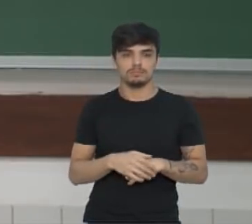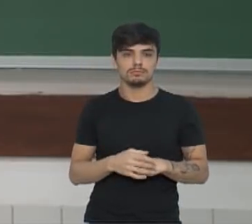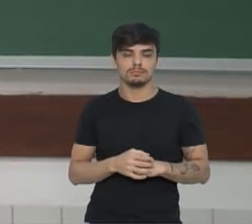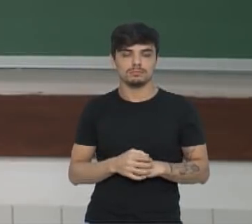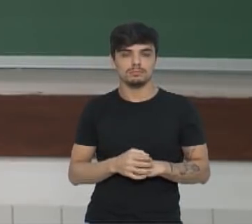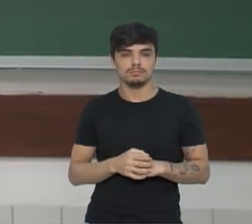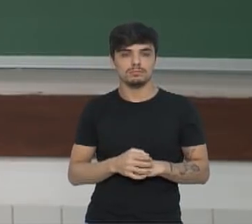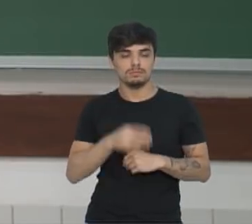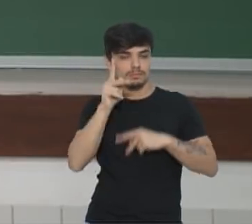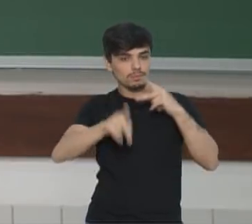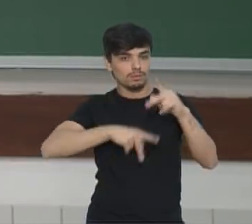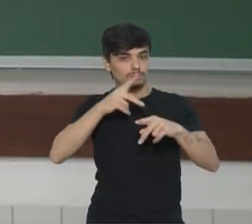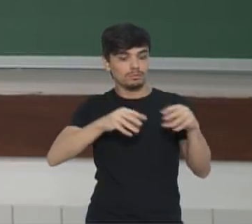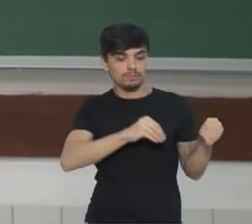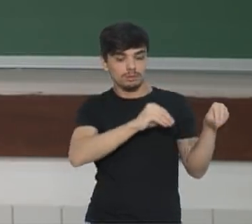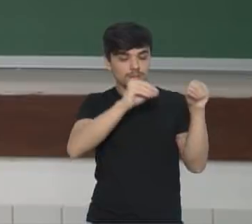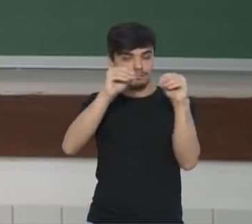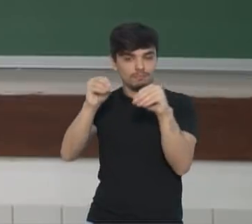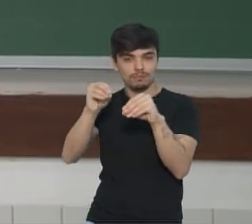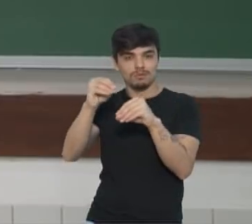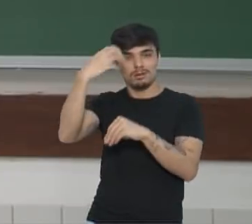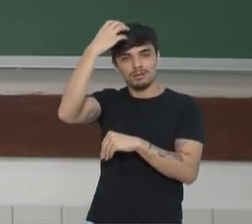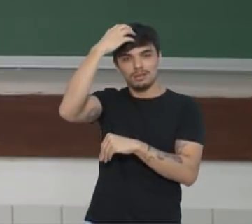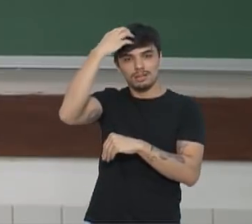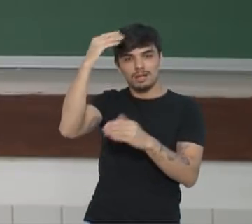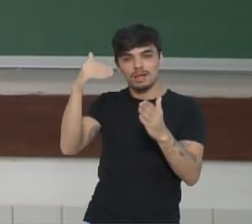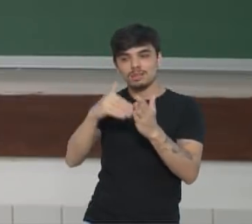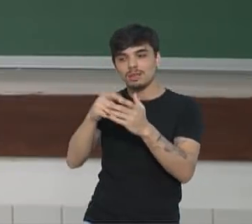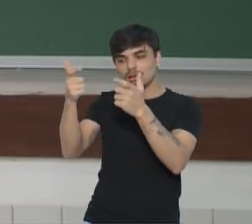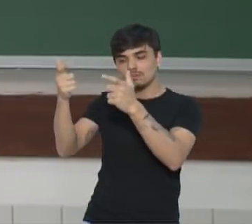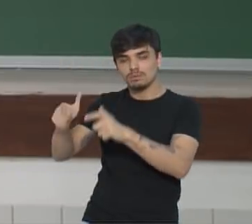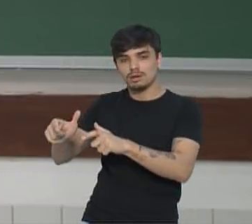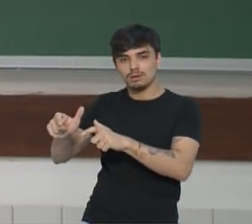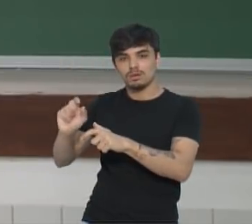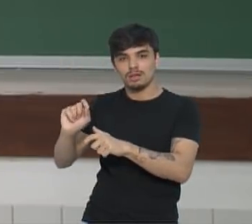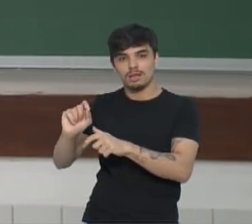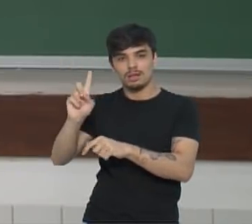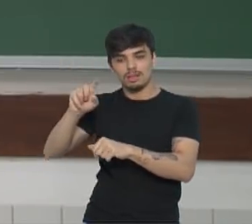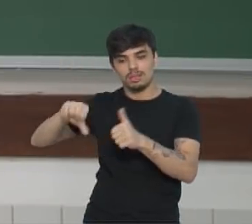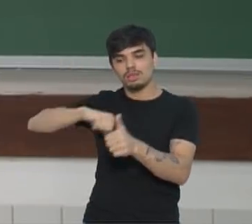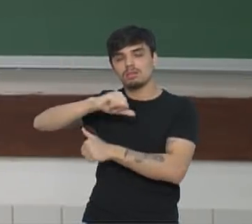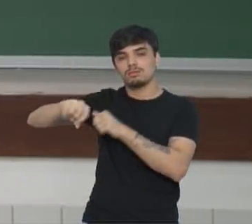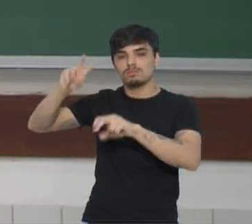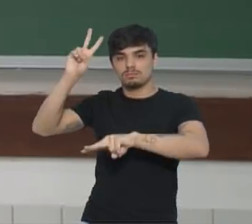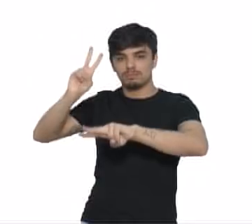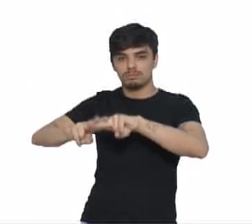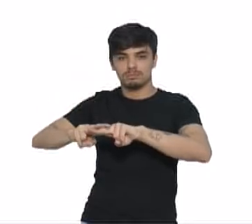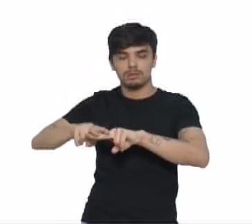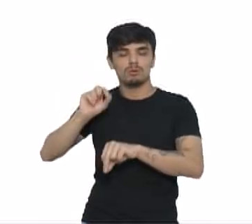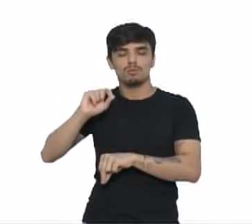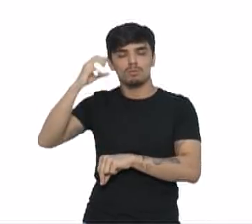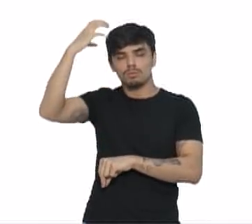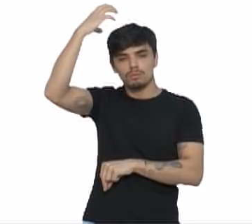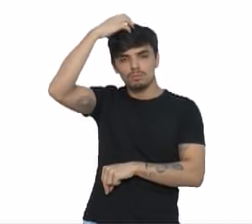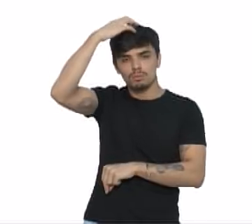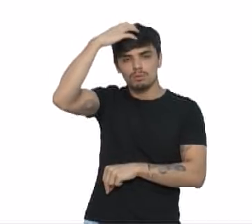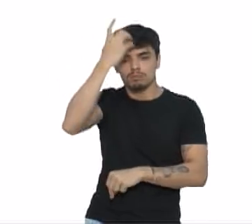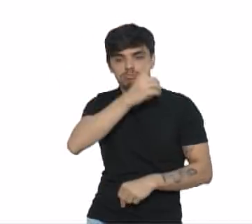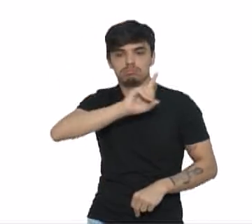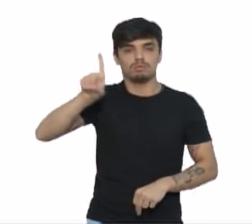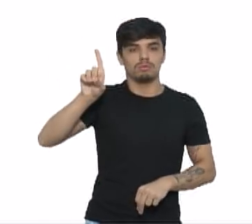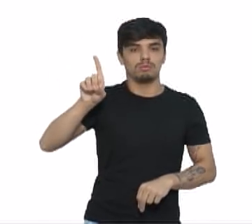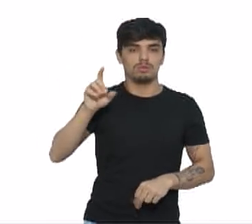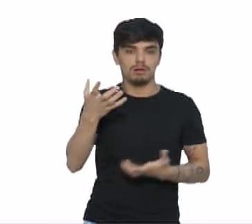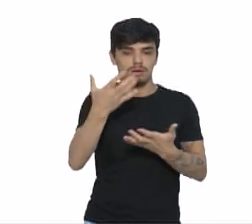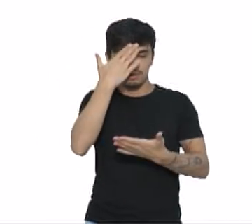levou ele de Versalhes até Tuileries, onde ali ele ficou como prisioneiro. O que esse rei absolutista,